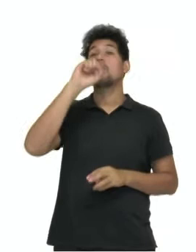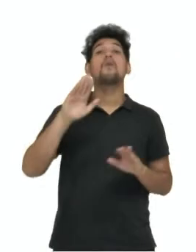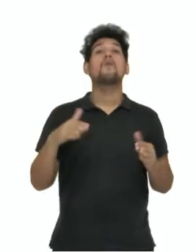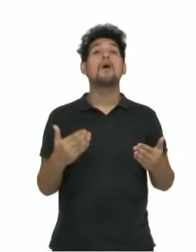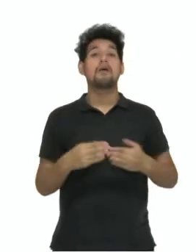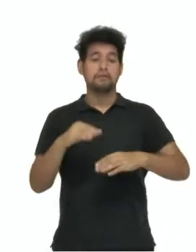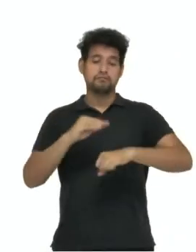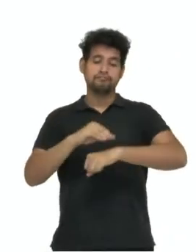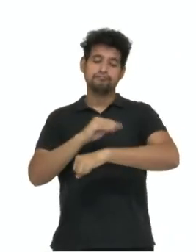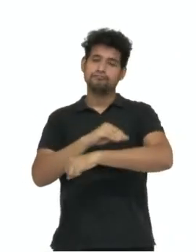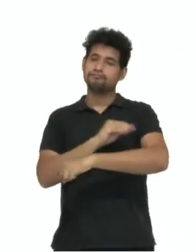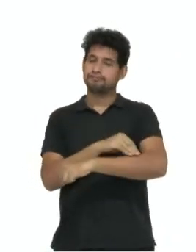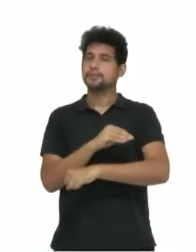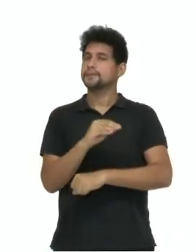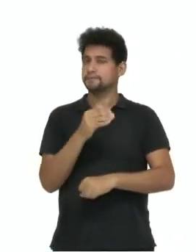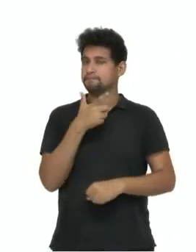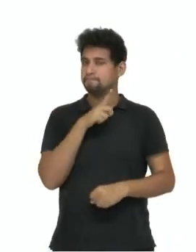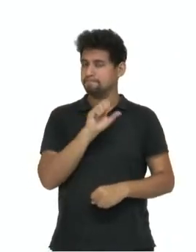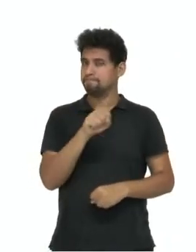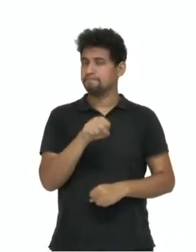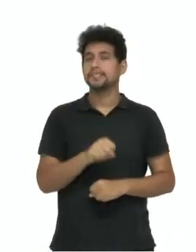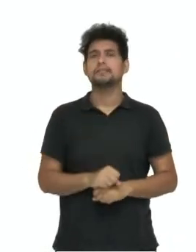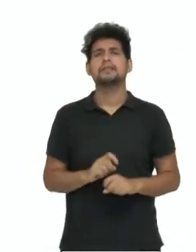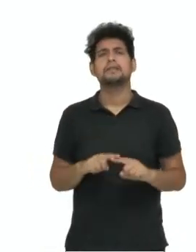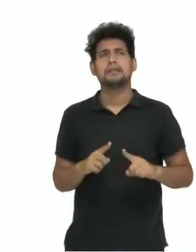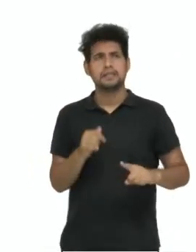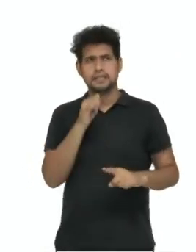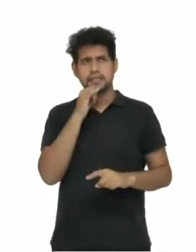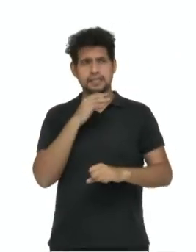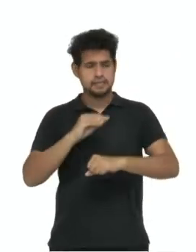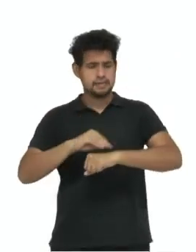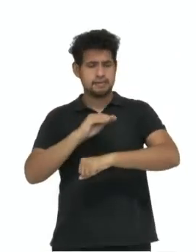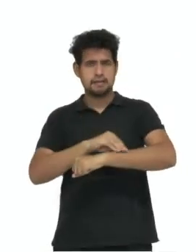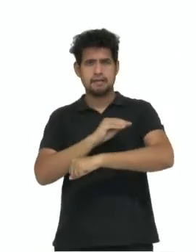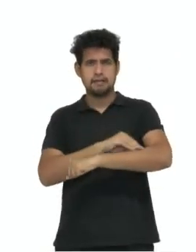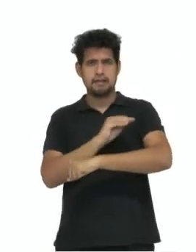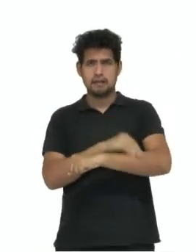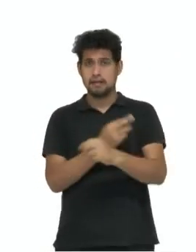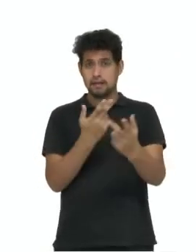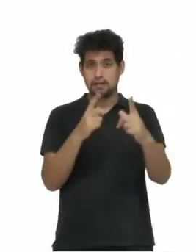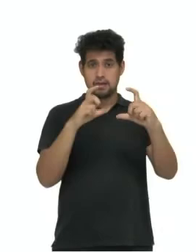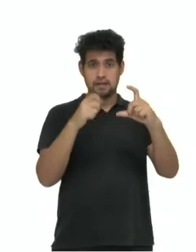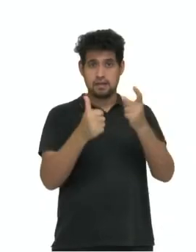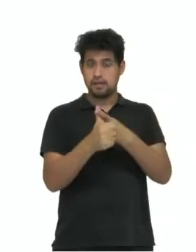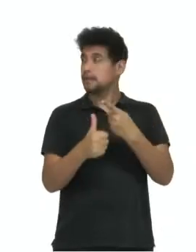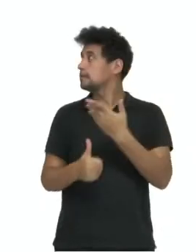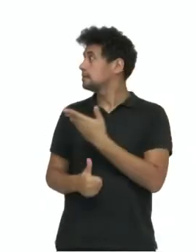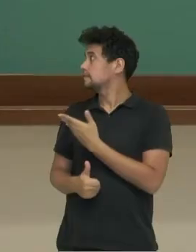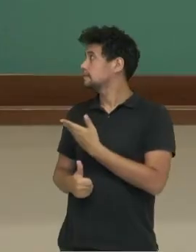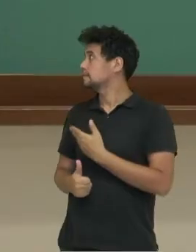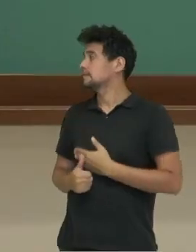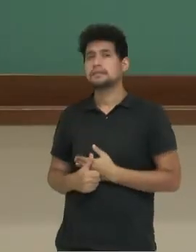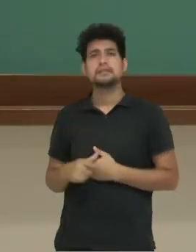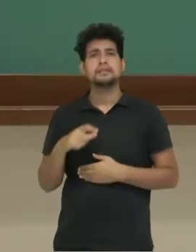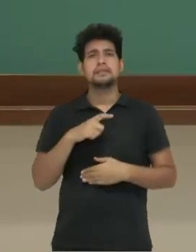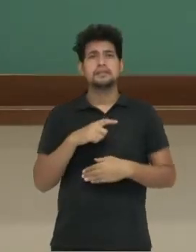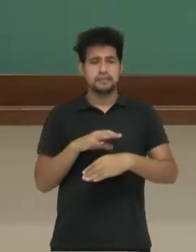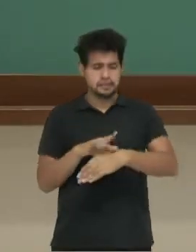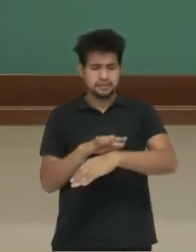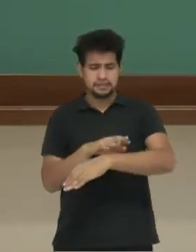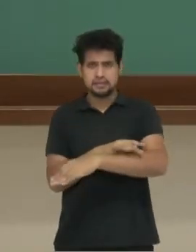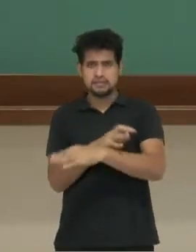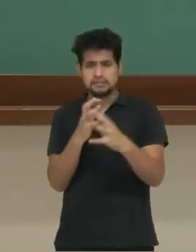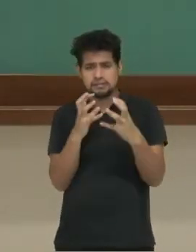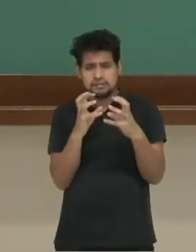pelo teu conhecimento, não é? Bom, sapos, como esse aqui da primeira imagem, eles possuem a pele mais rugosa.